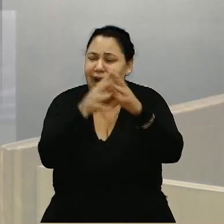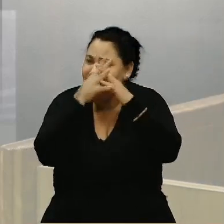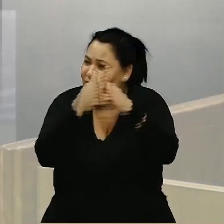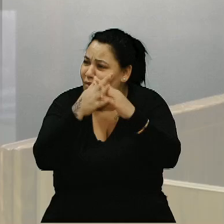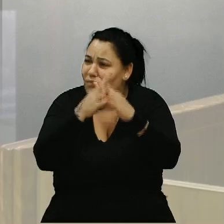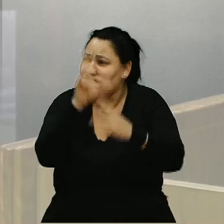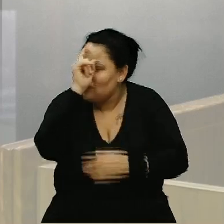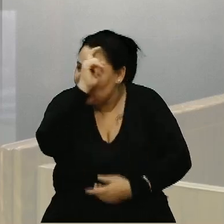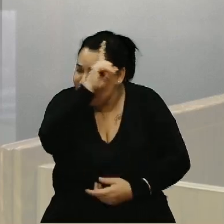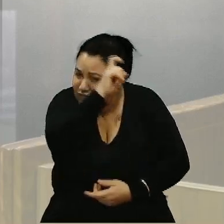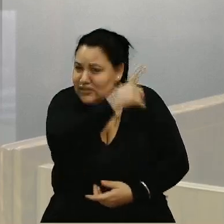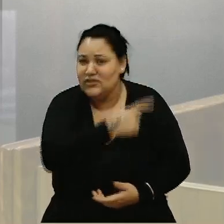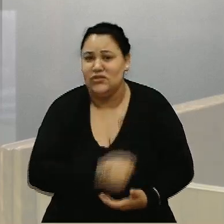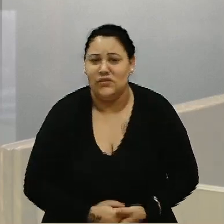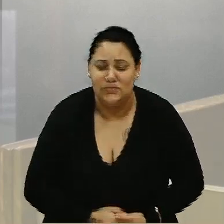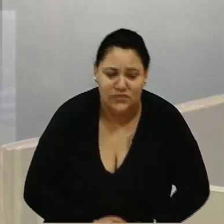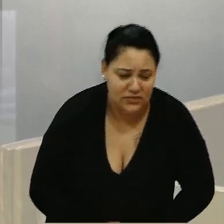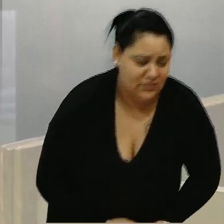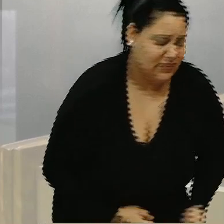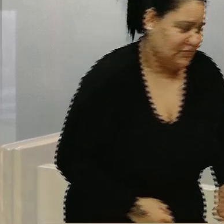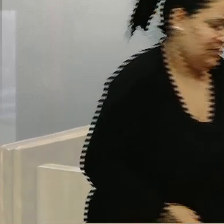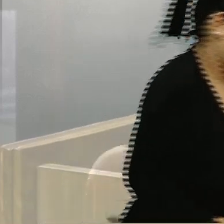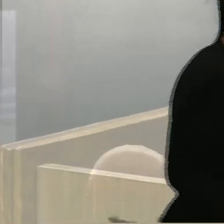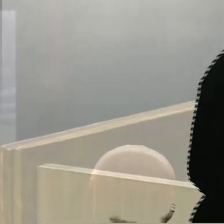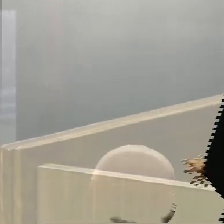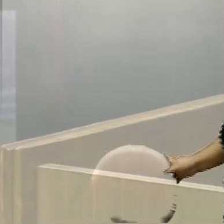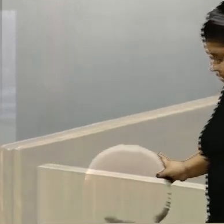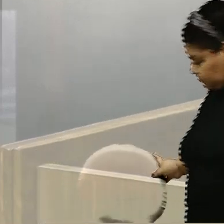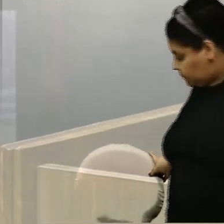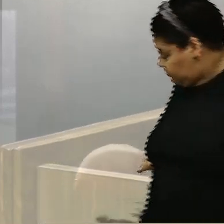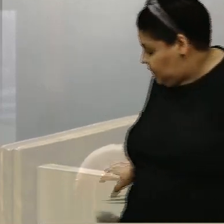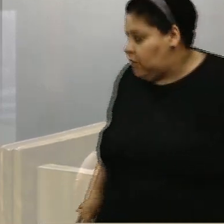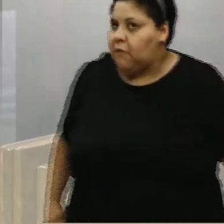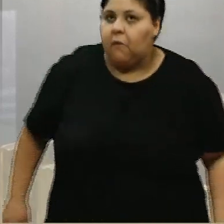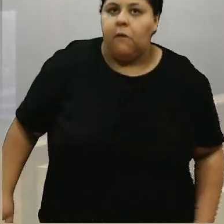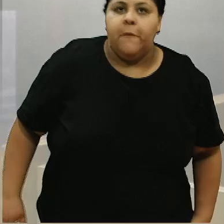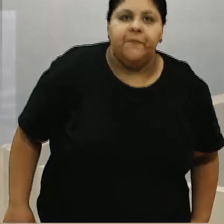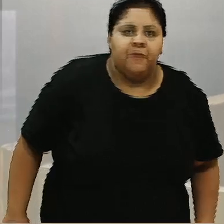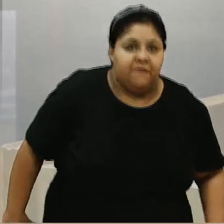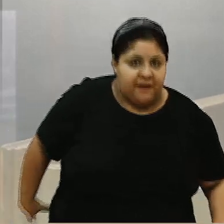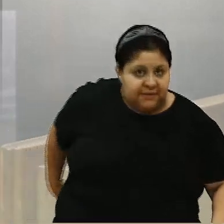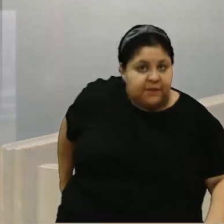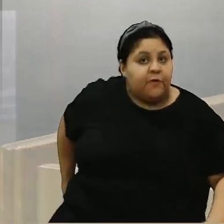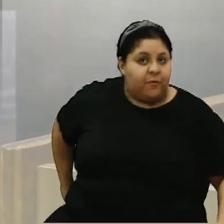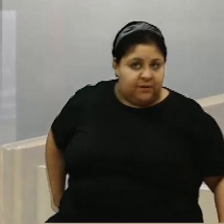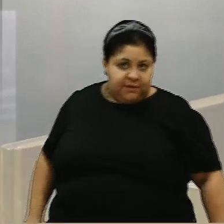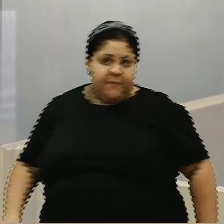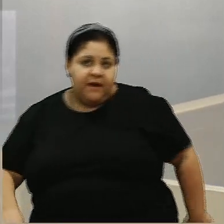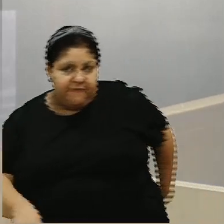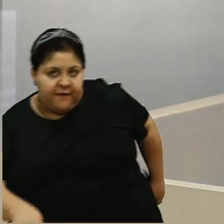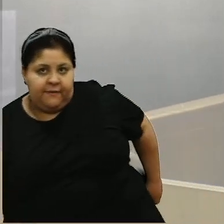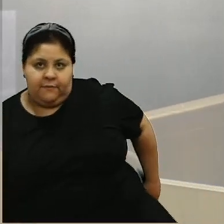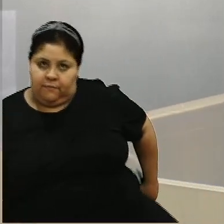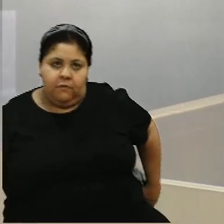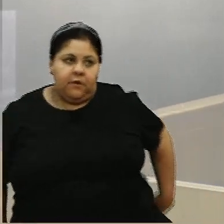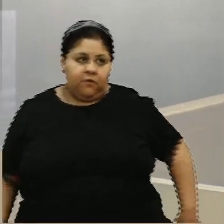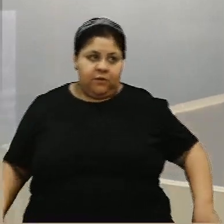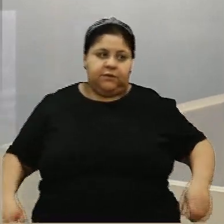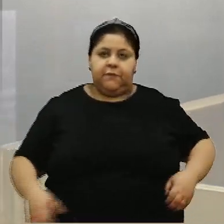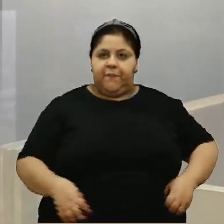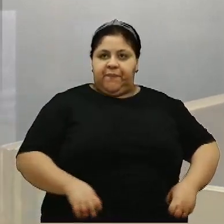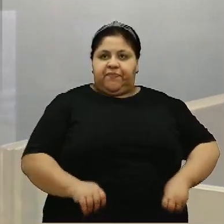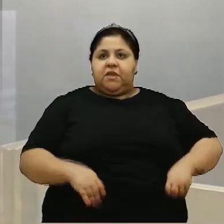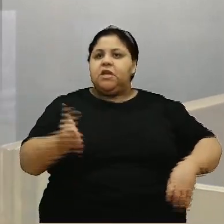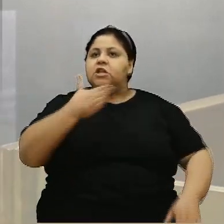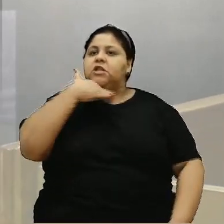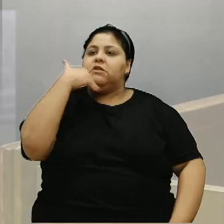gente. É muito complicado desse jeito. Não adianta falar, não adianta fazer propaganda, não adianta